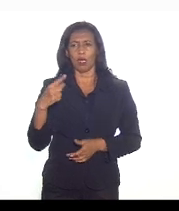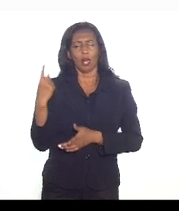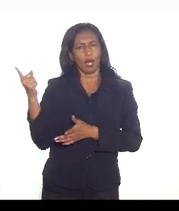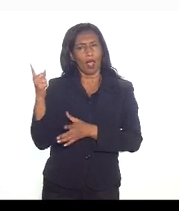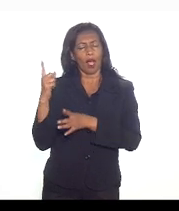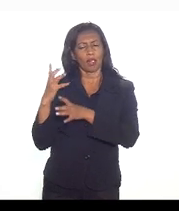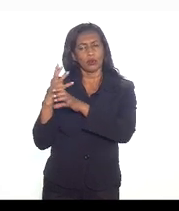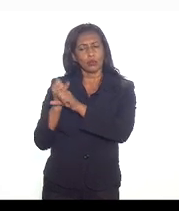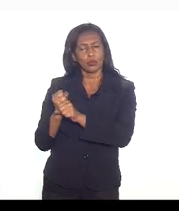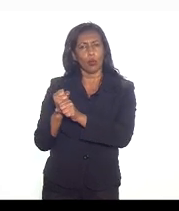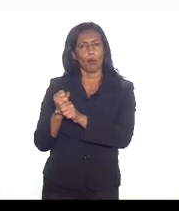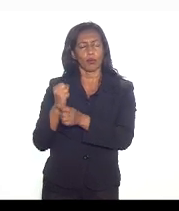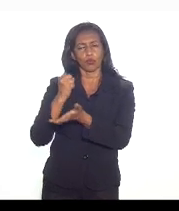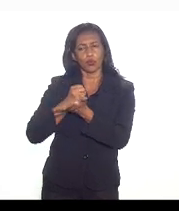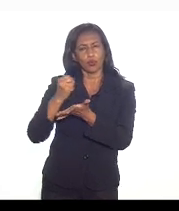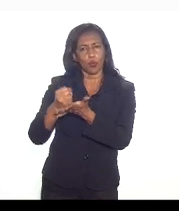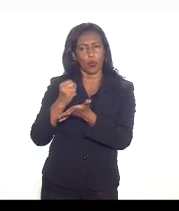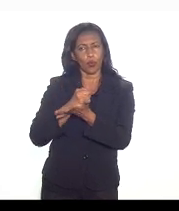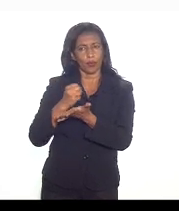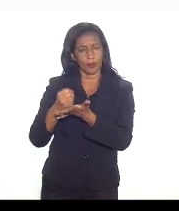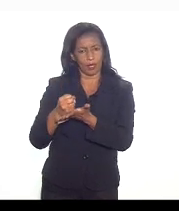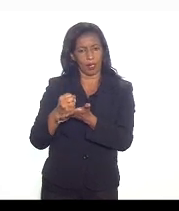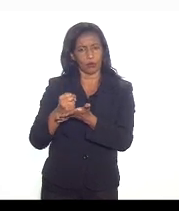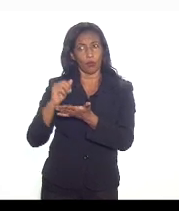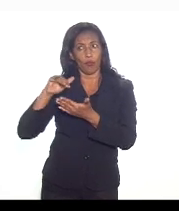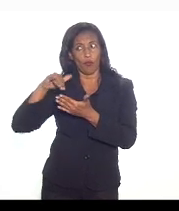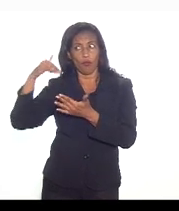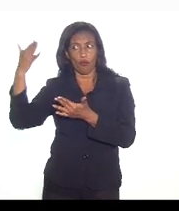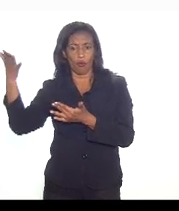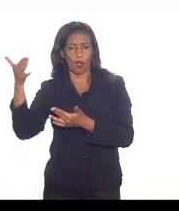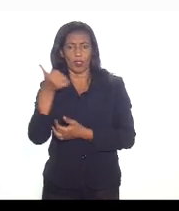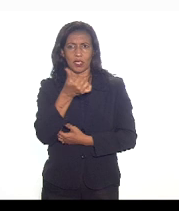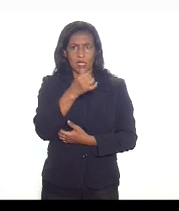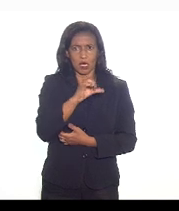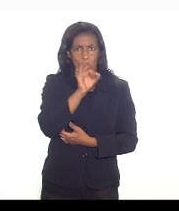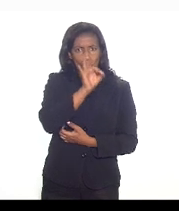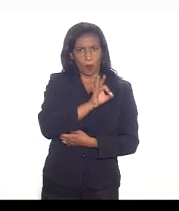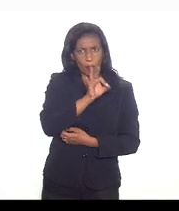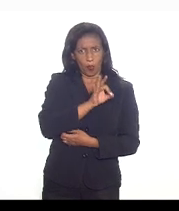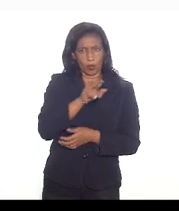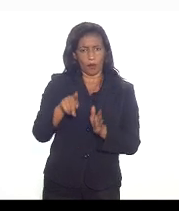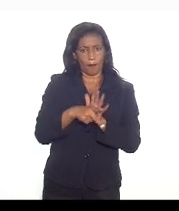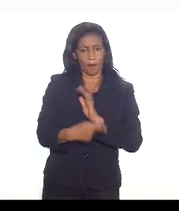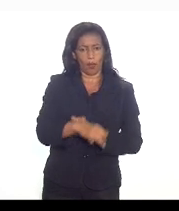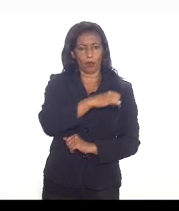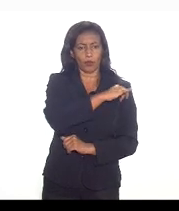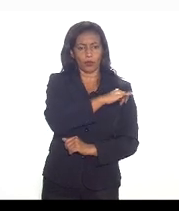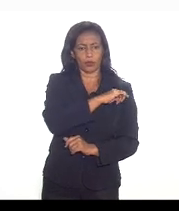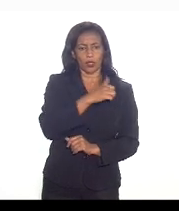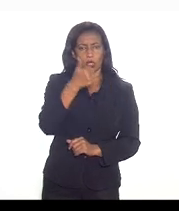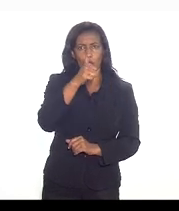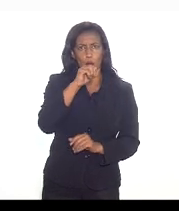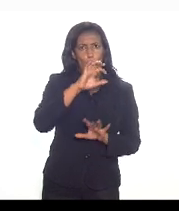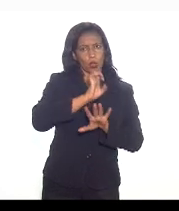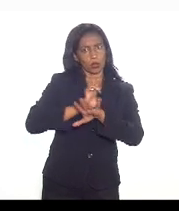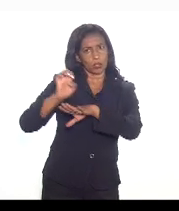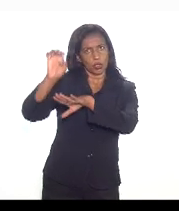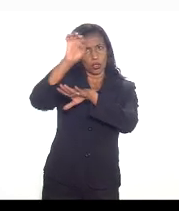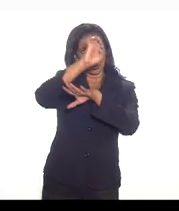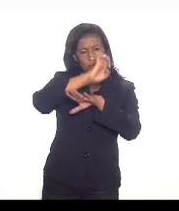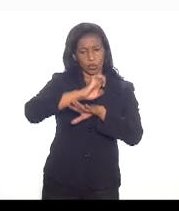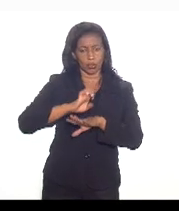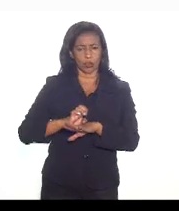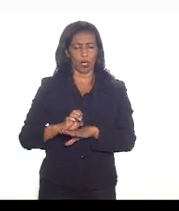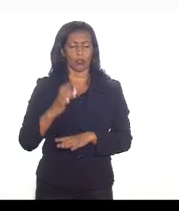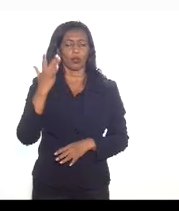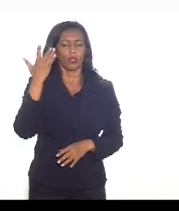de contrato, estão no exterior, 19% no Rio de Janeiro e 11% nos demais estados brasileiros. Então, acho que